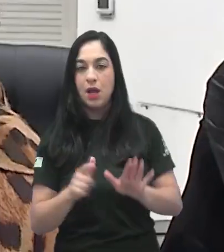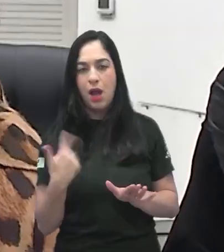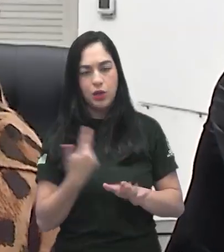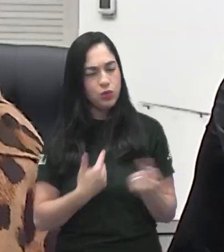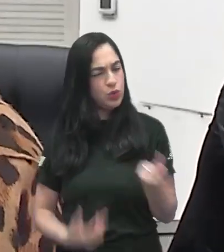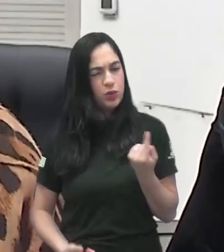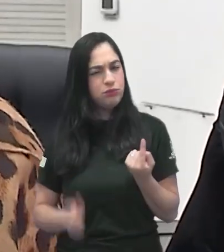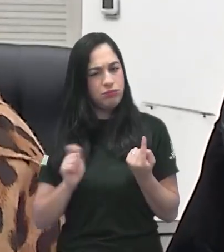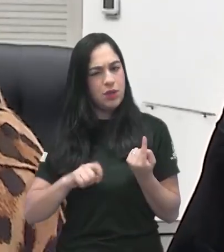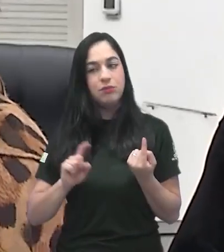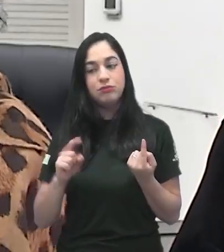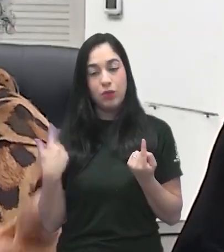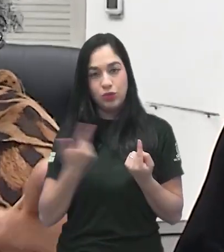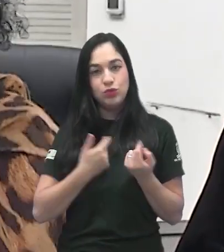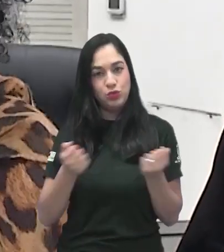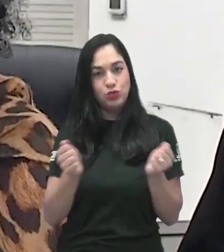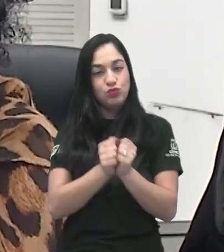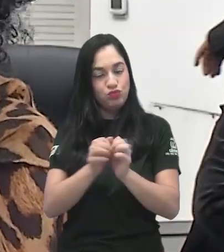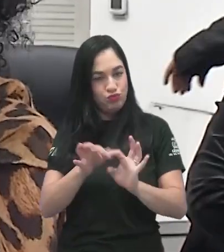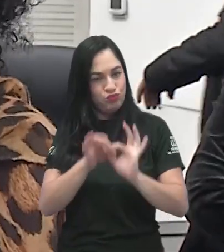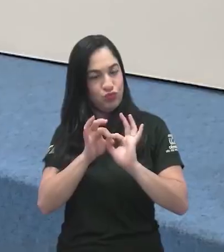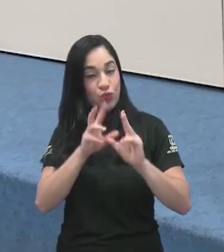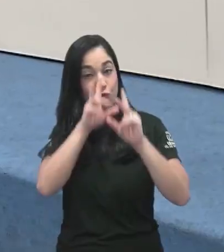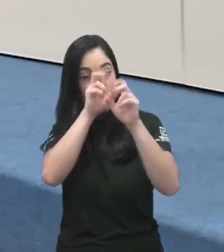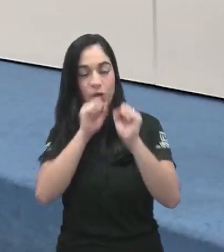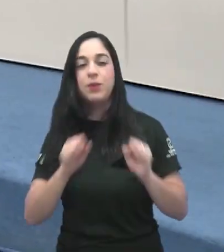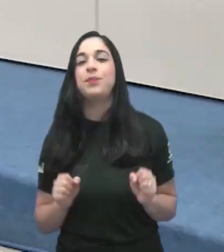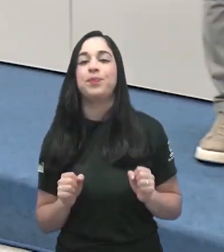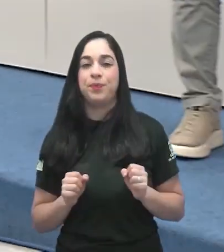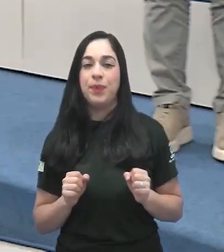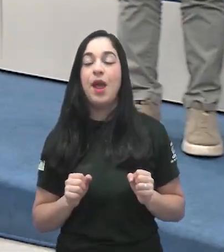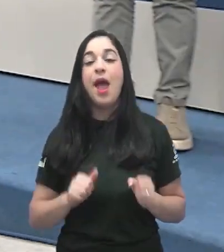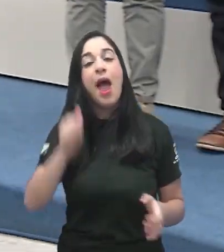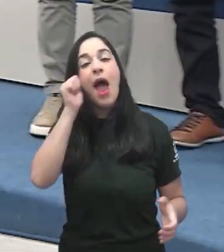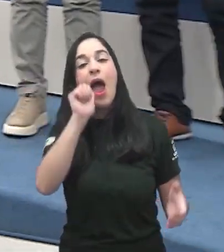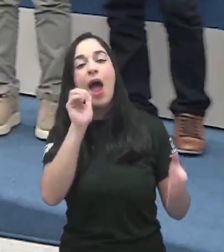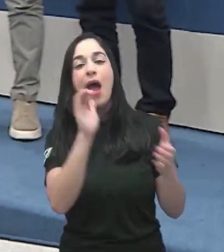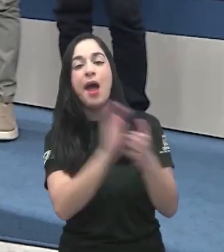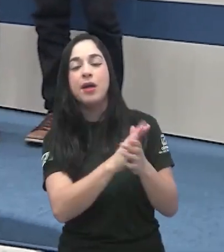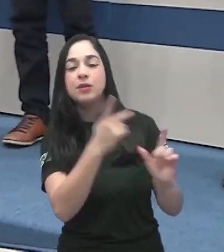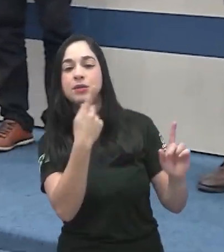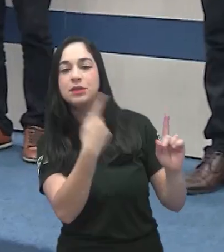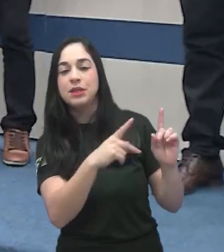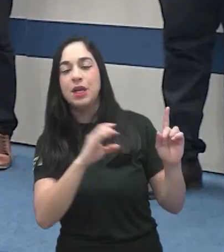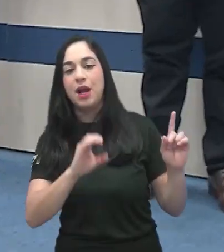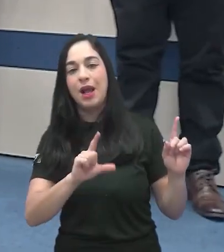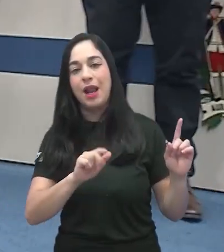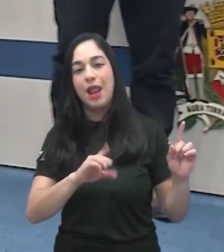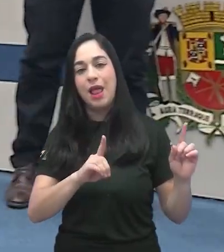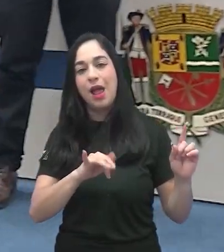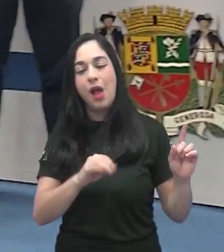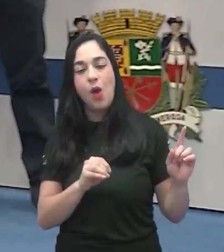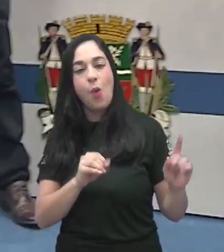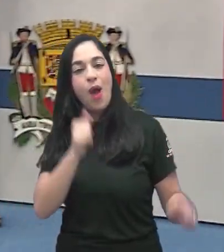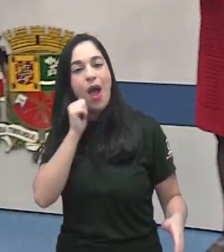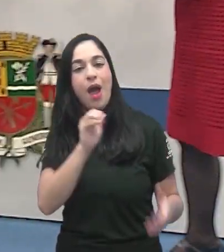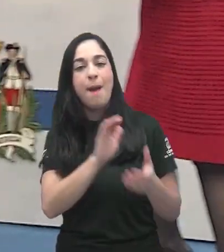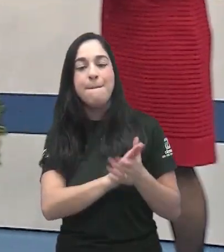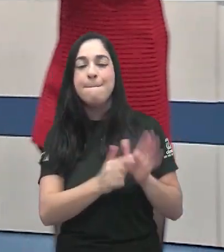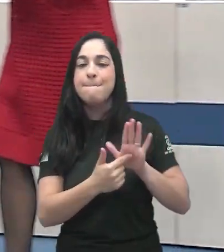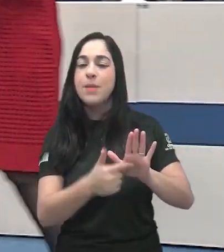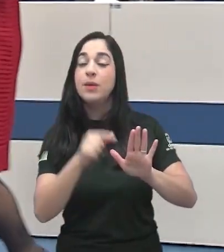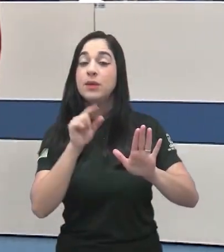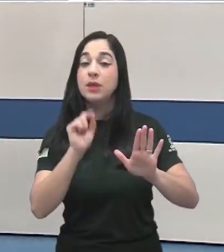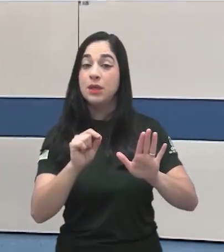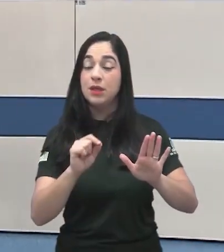muito forte, mas a gente é forte nós juntos. Presente na solenidade, a esposa de Claudião ressaltou a